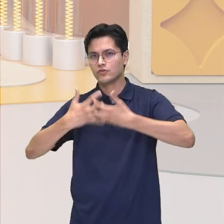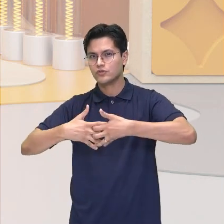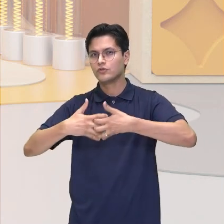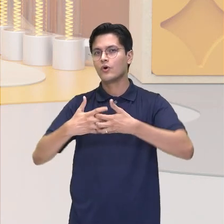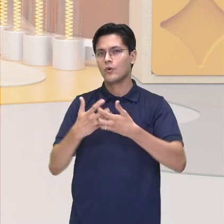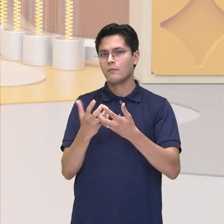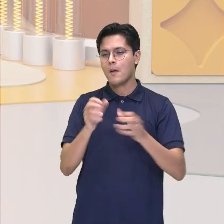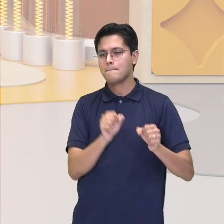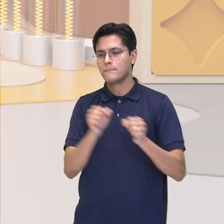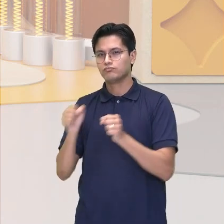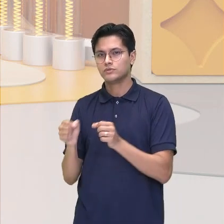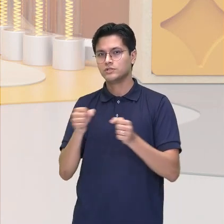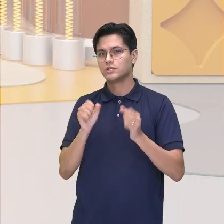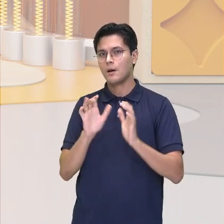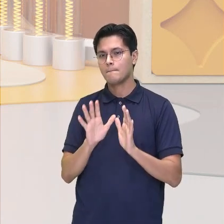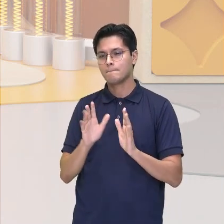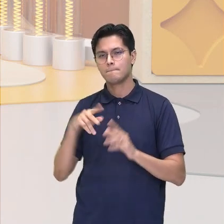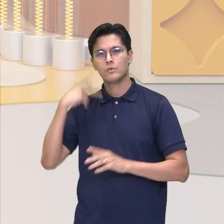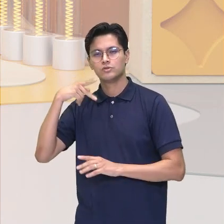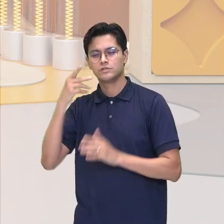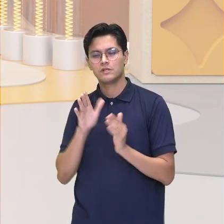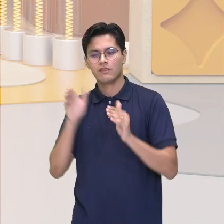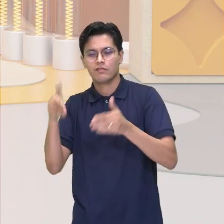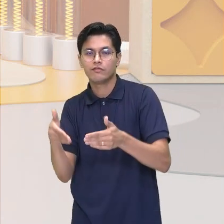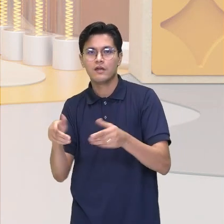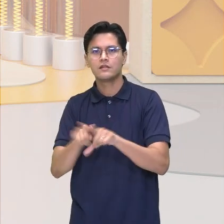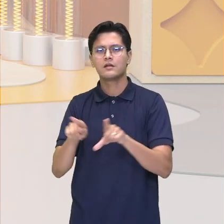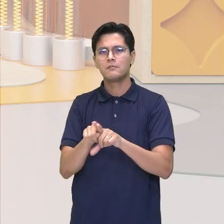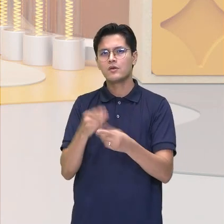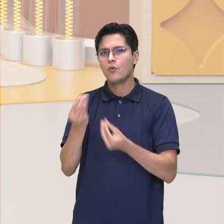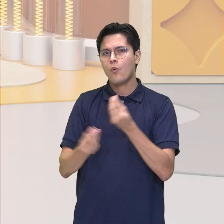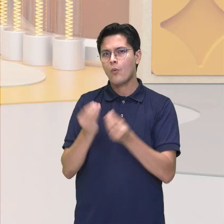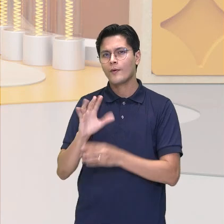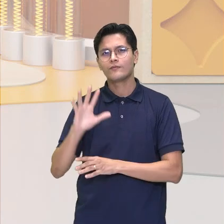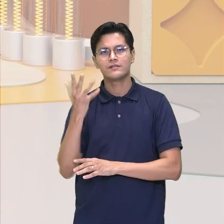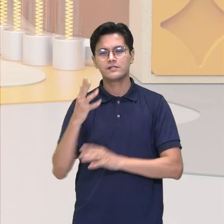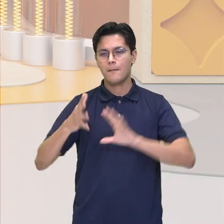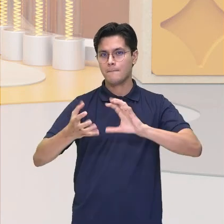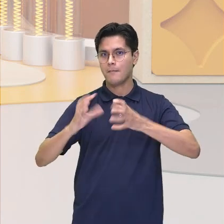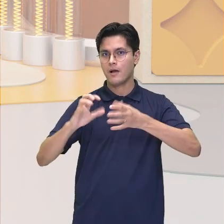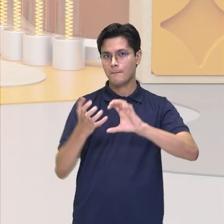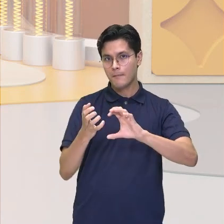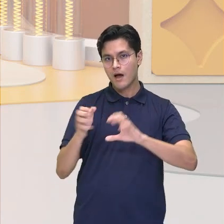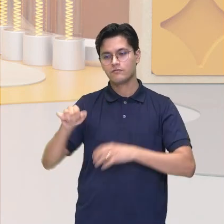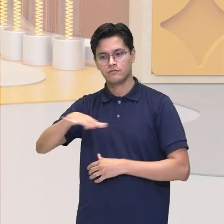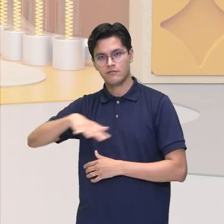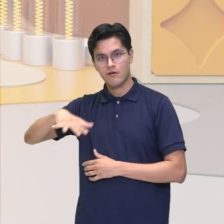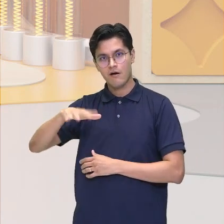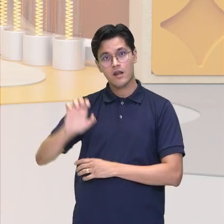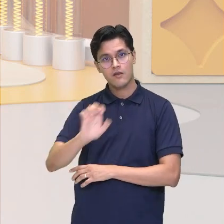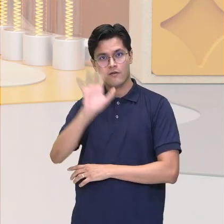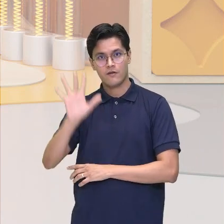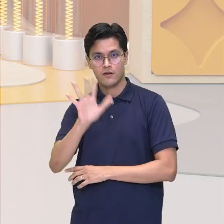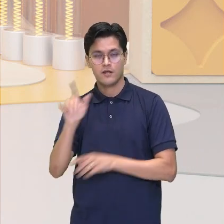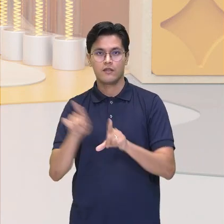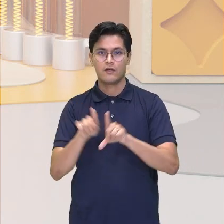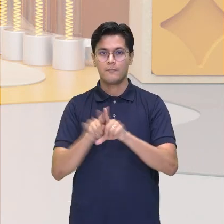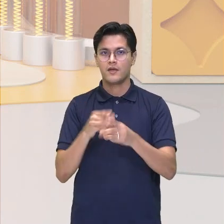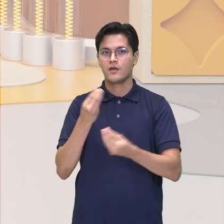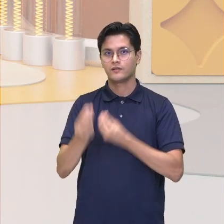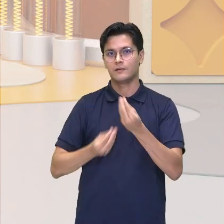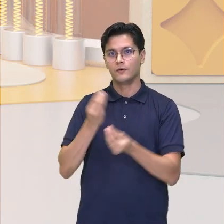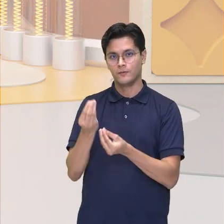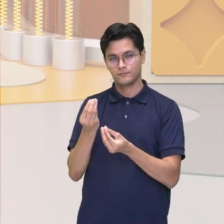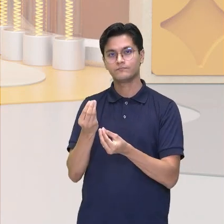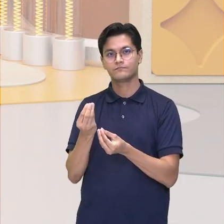conflitos na Europa. E a gente tem aqui no nosso primeiro tópico, início do desenvolvimento dos estados modernos